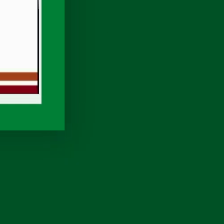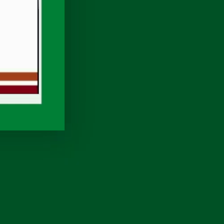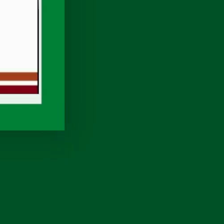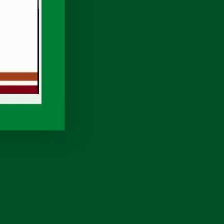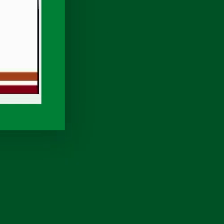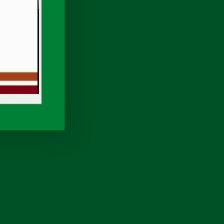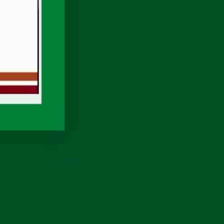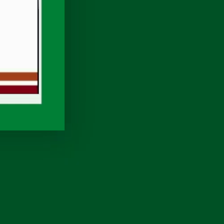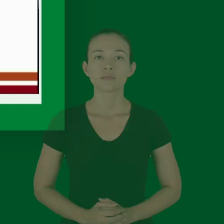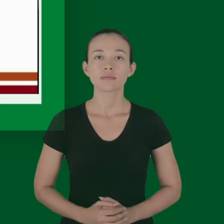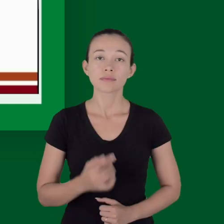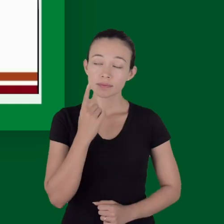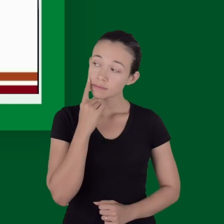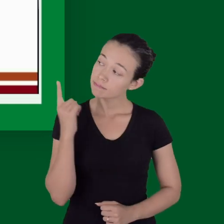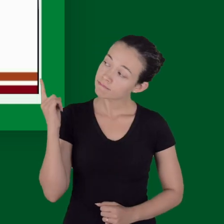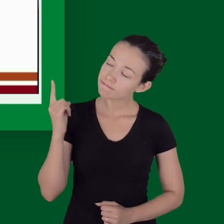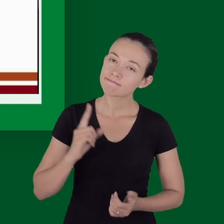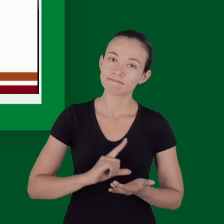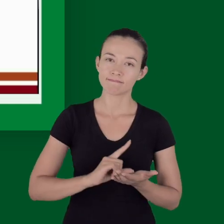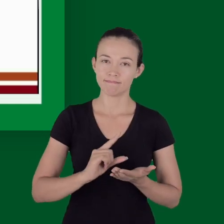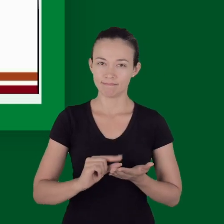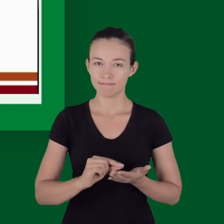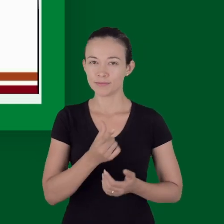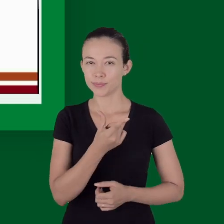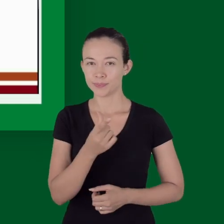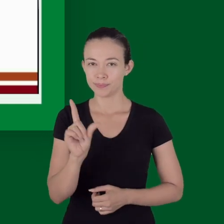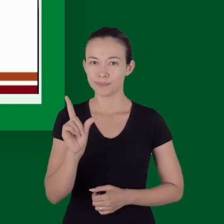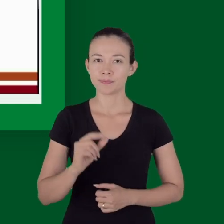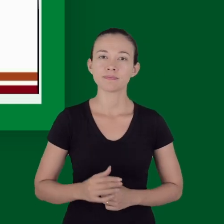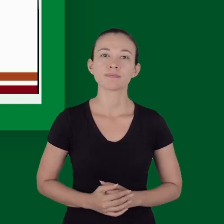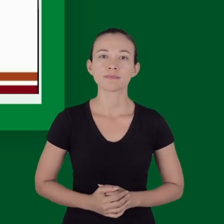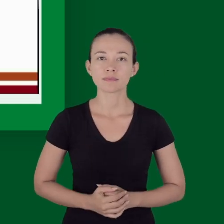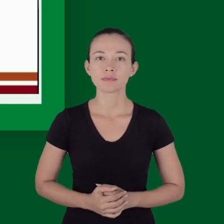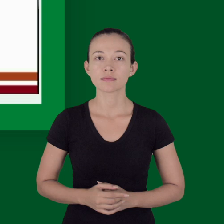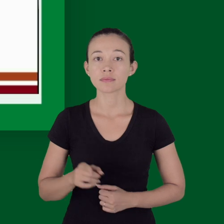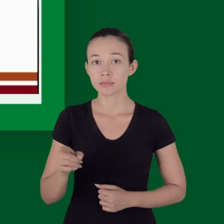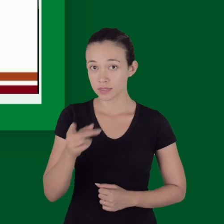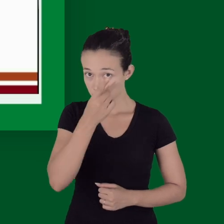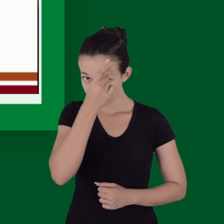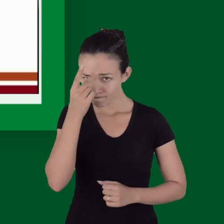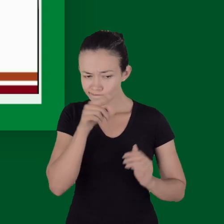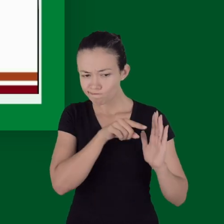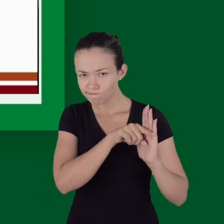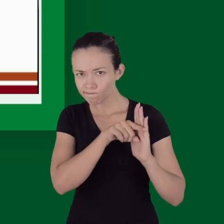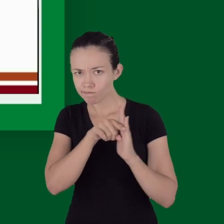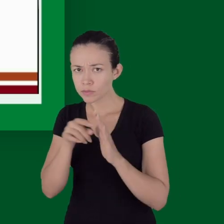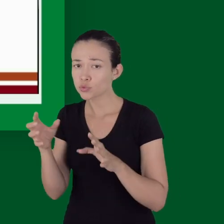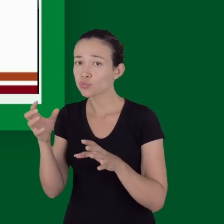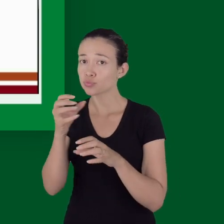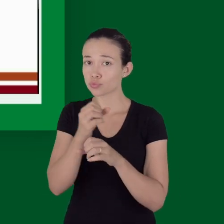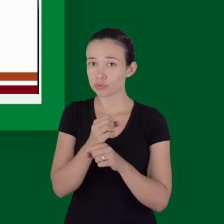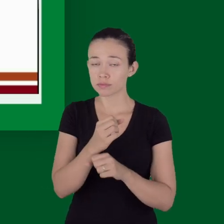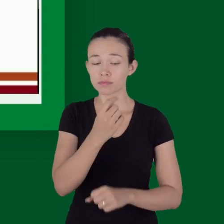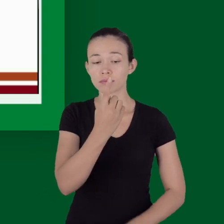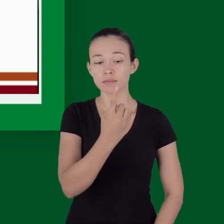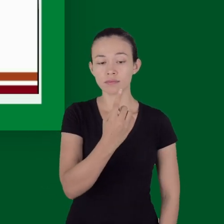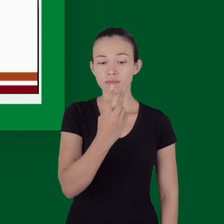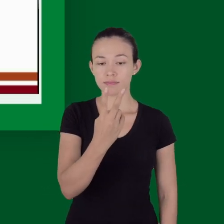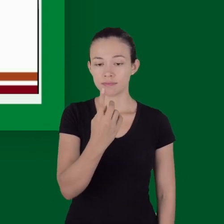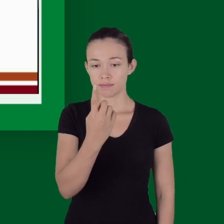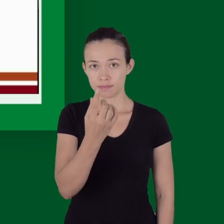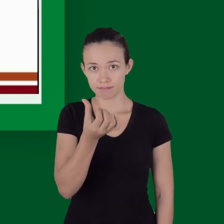sobrevida eh esse outro estudo foi feito com 1216 vítimas de trauma contuso